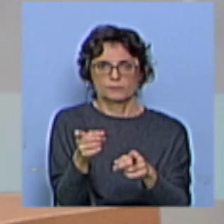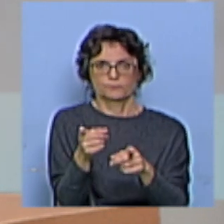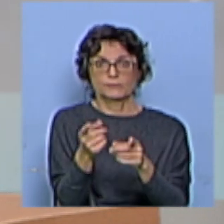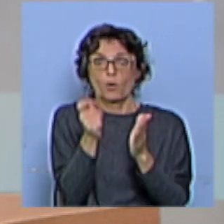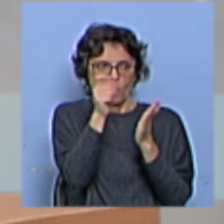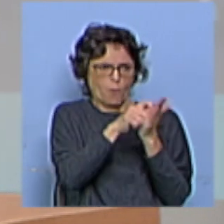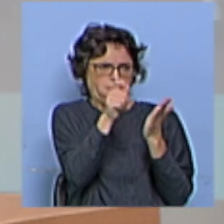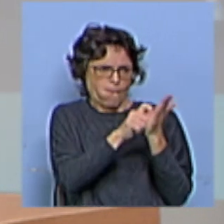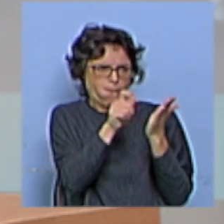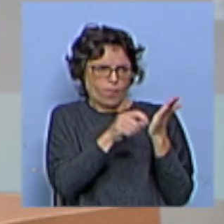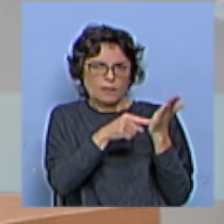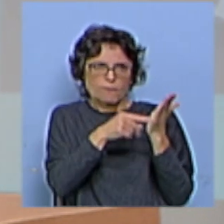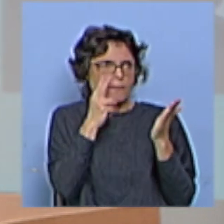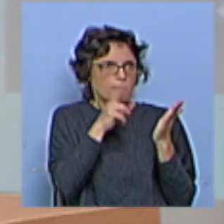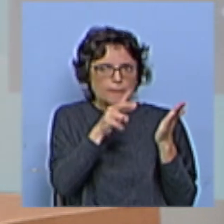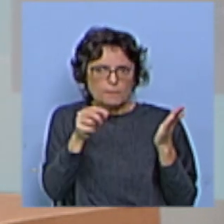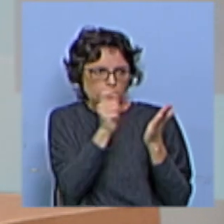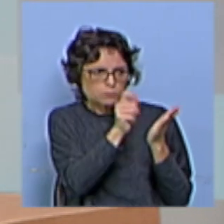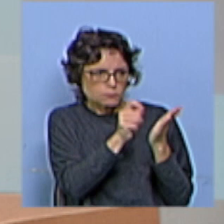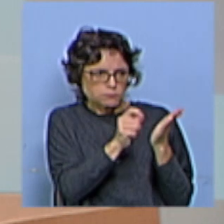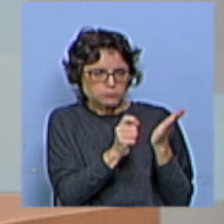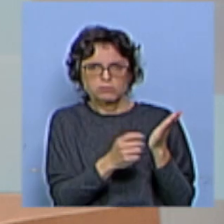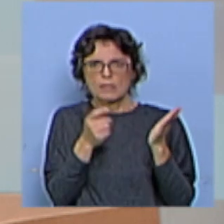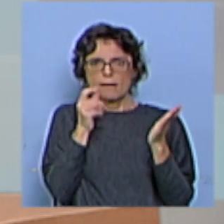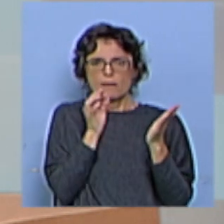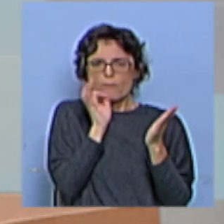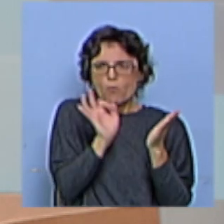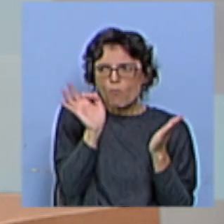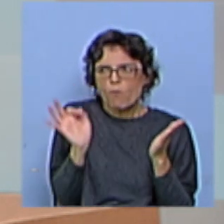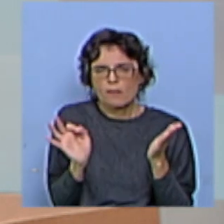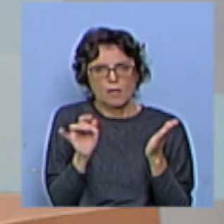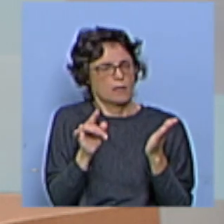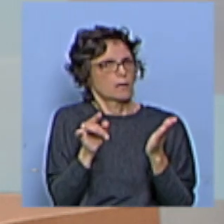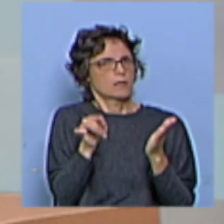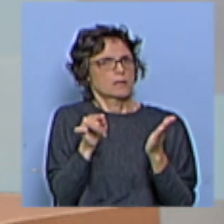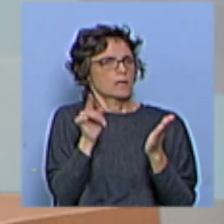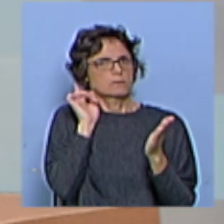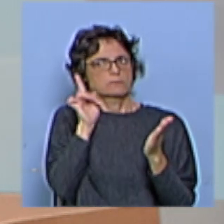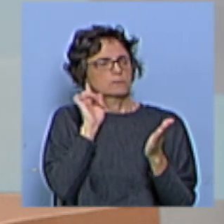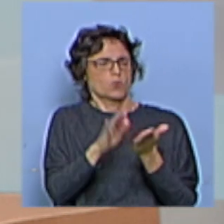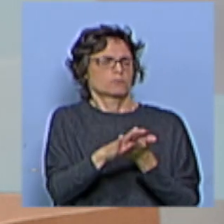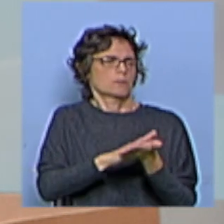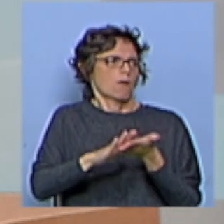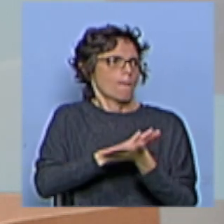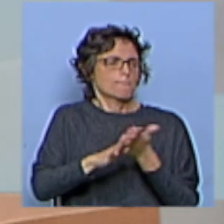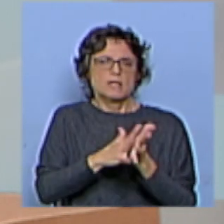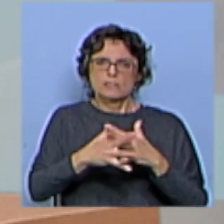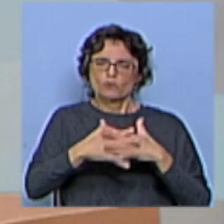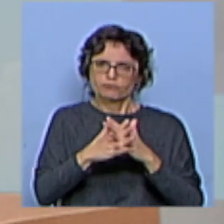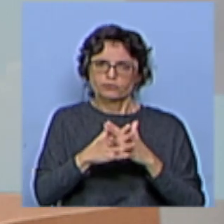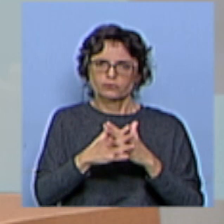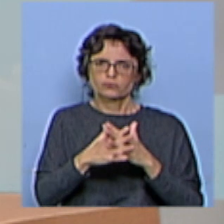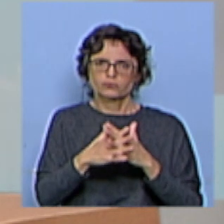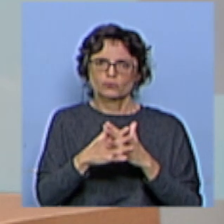deste património são duas ferramentas técnicas, mas absolutamente fundamentais para a sua